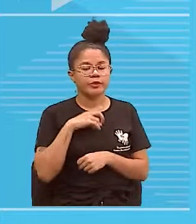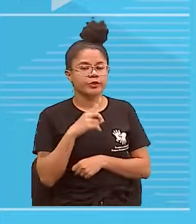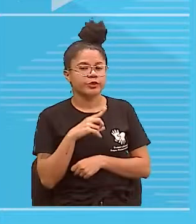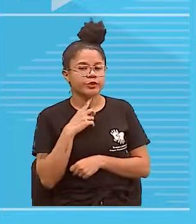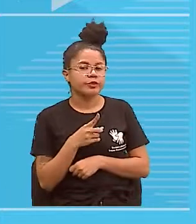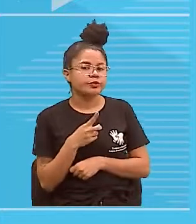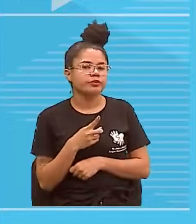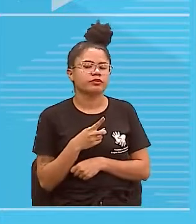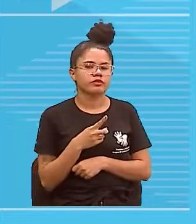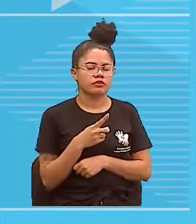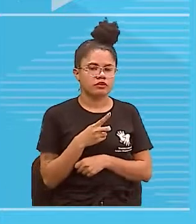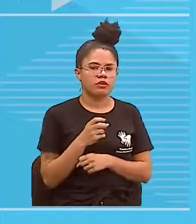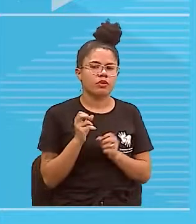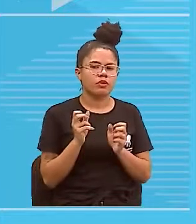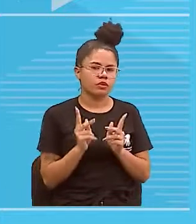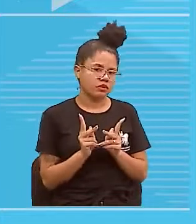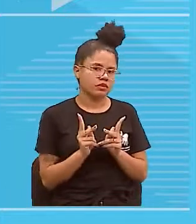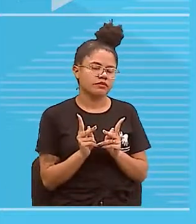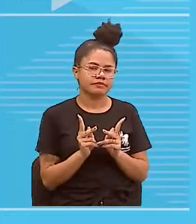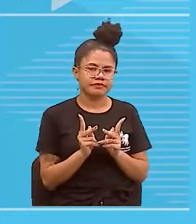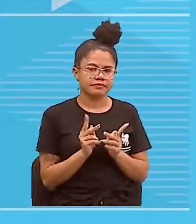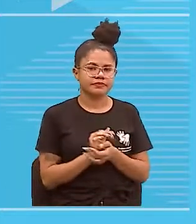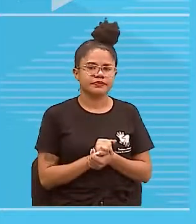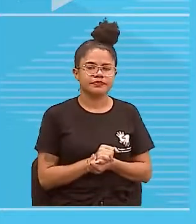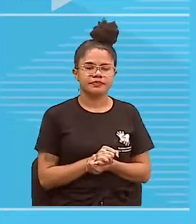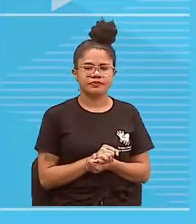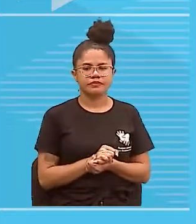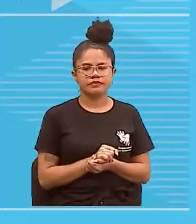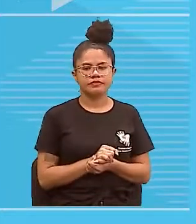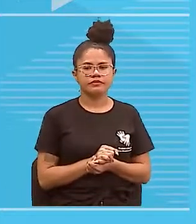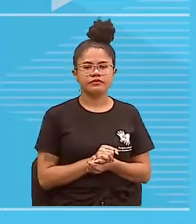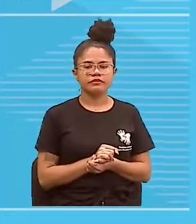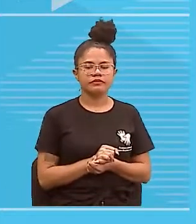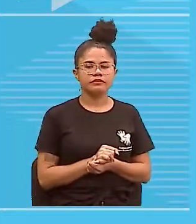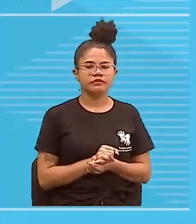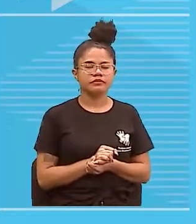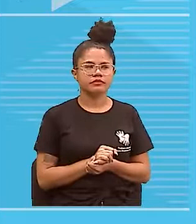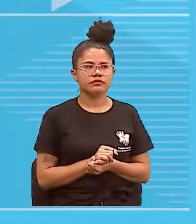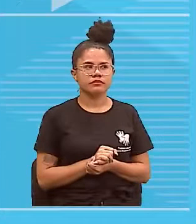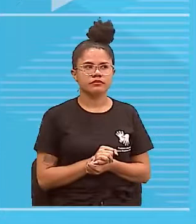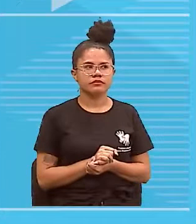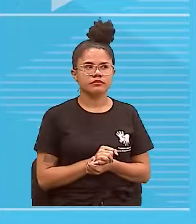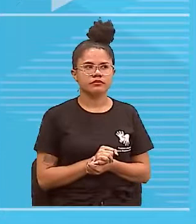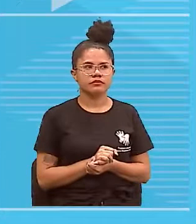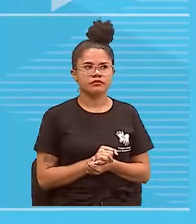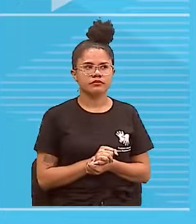probabilidade dúvida né a